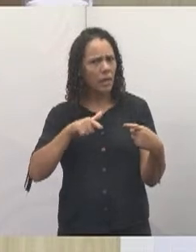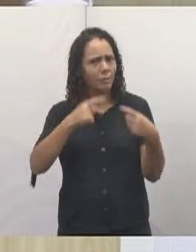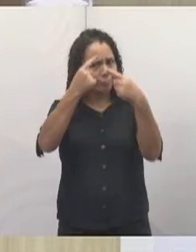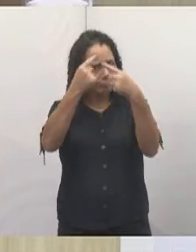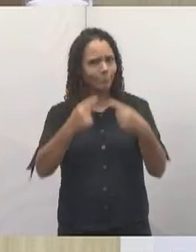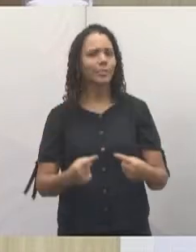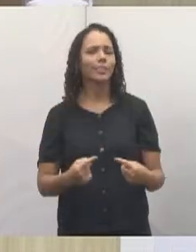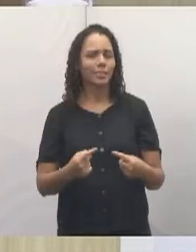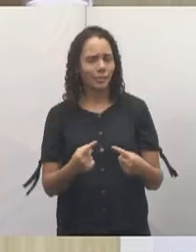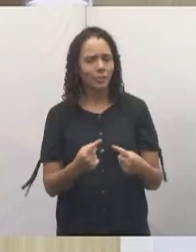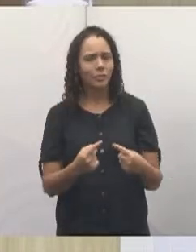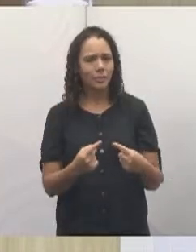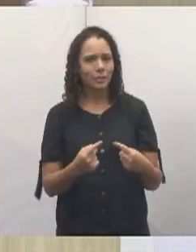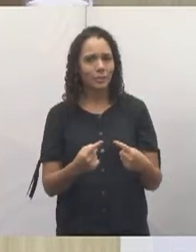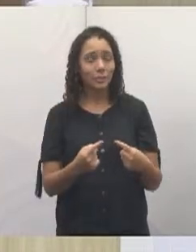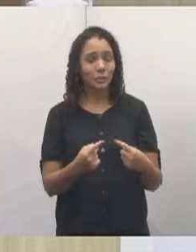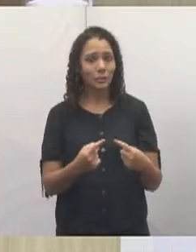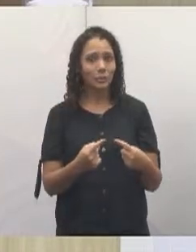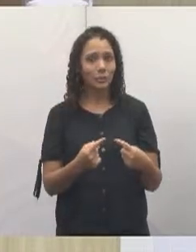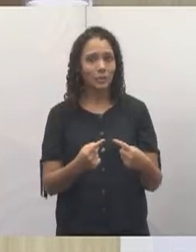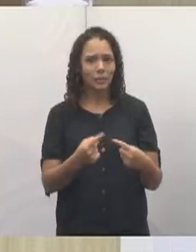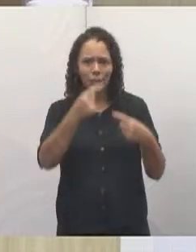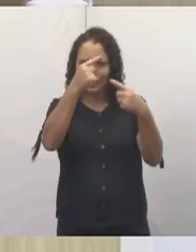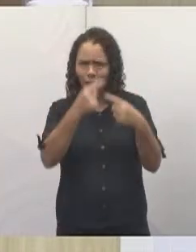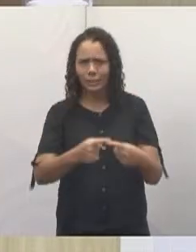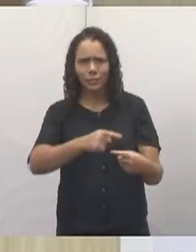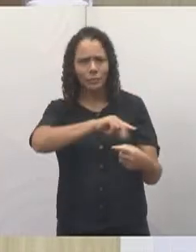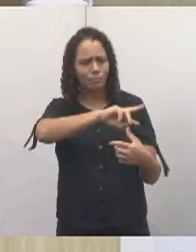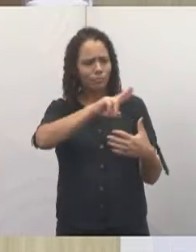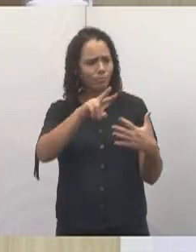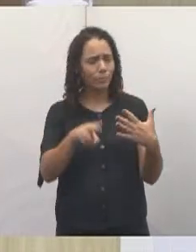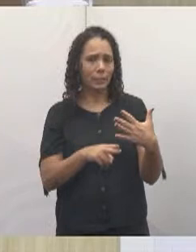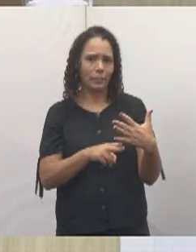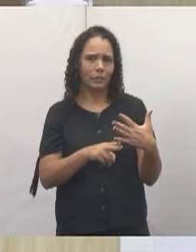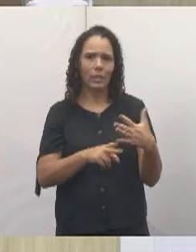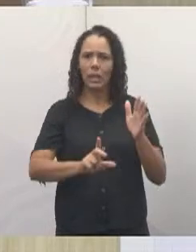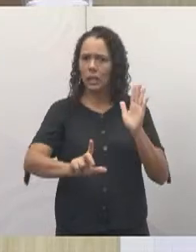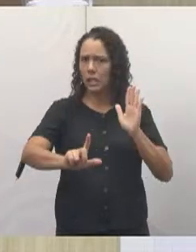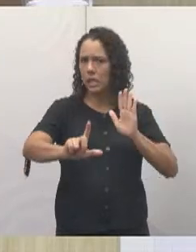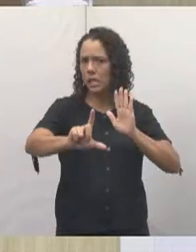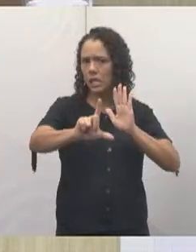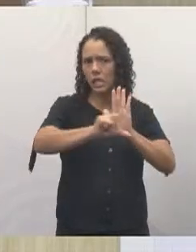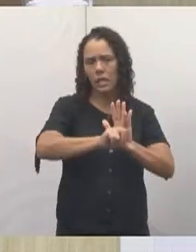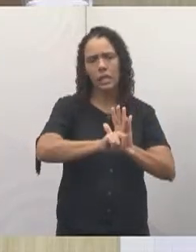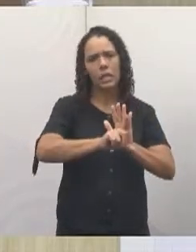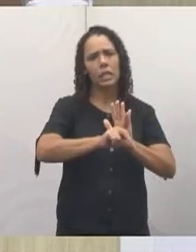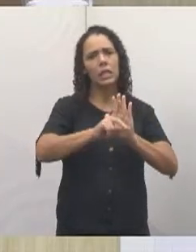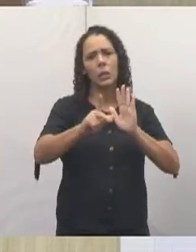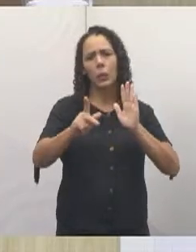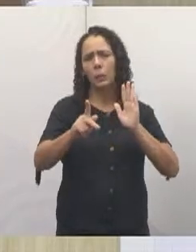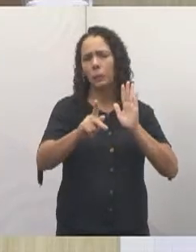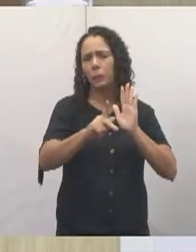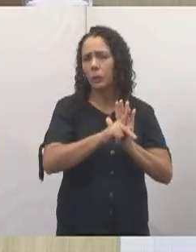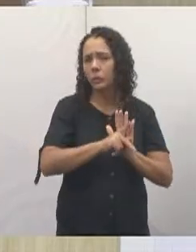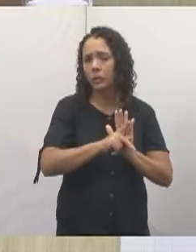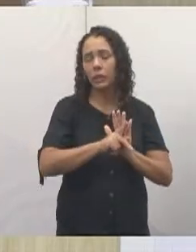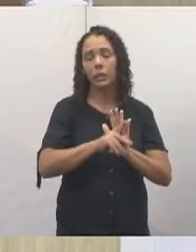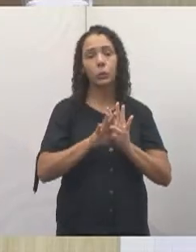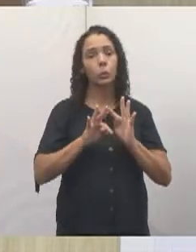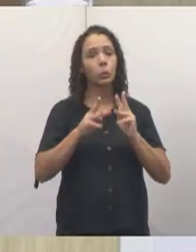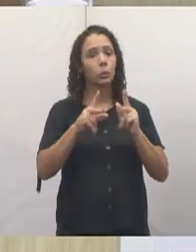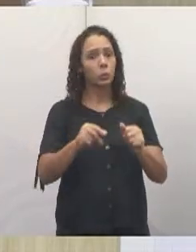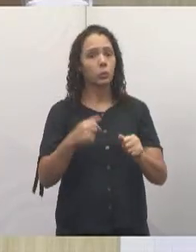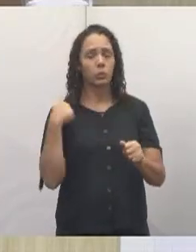desafios, os desafios legislativos, todos os projetos, tudo que chega na nossa mão para a